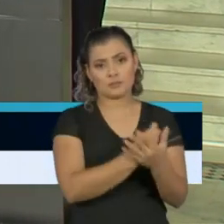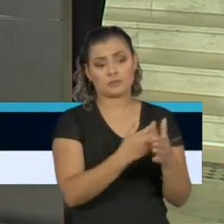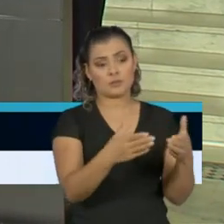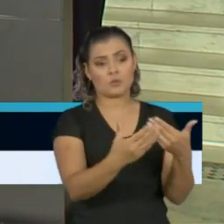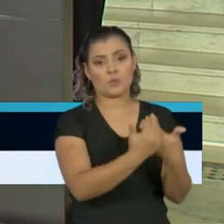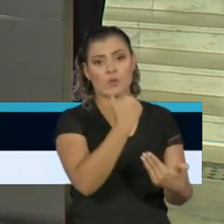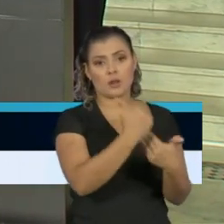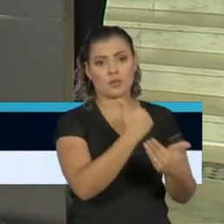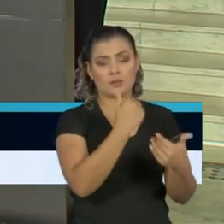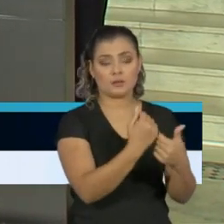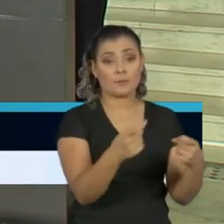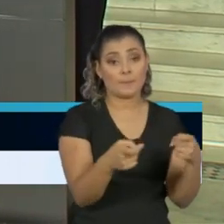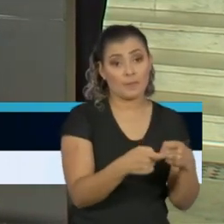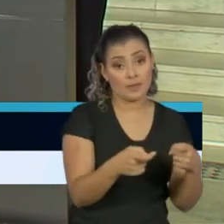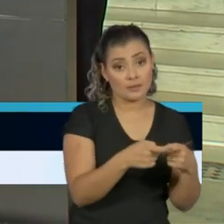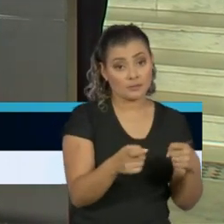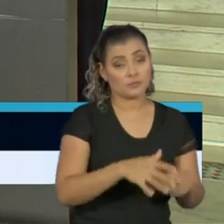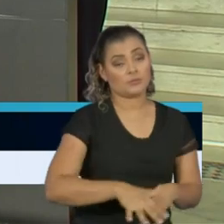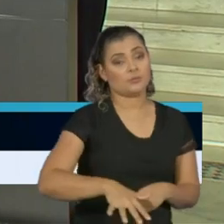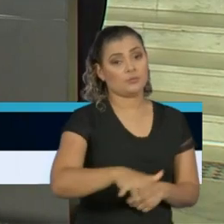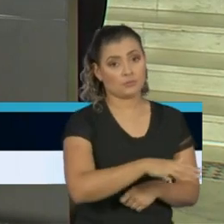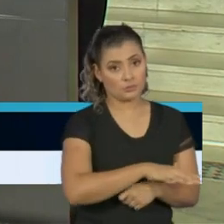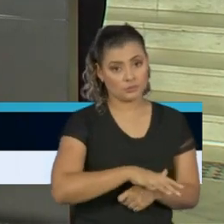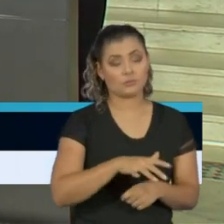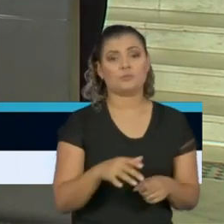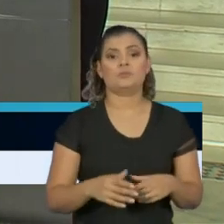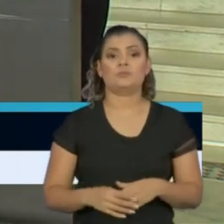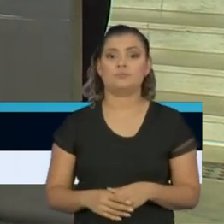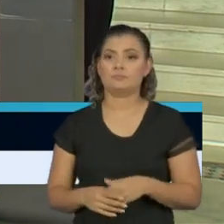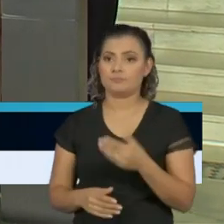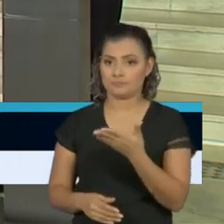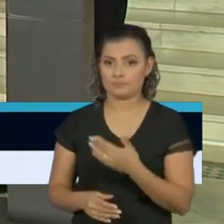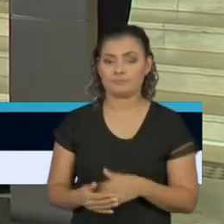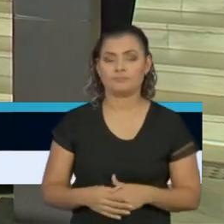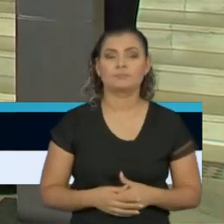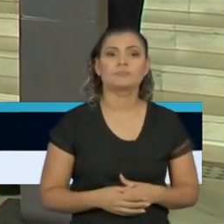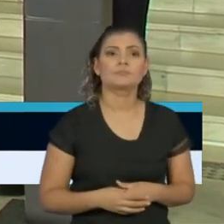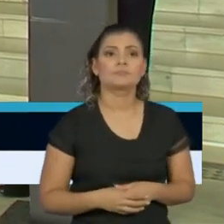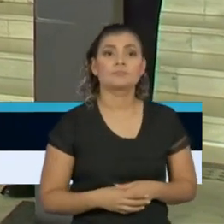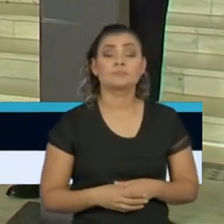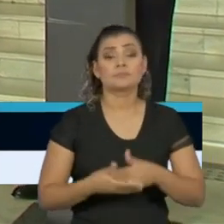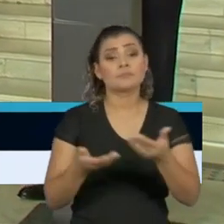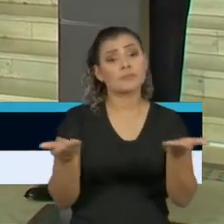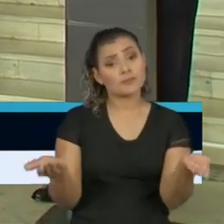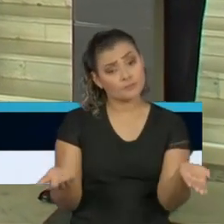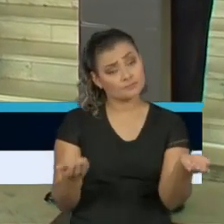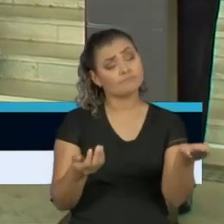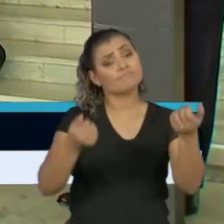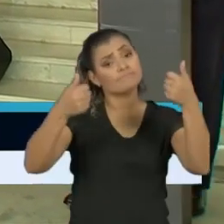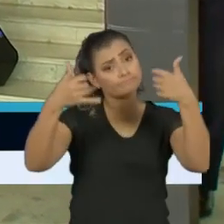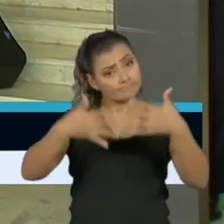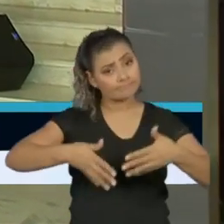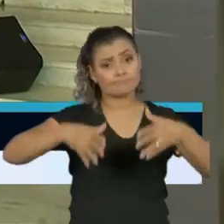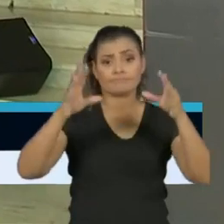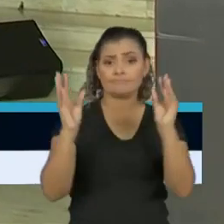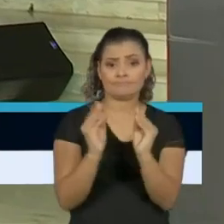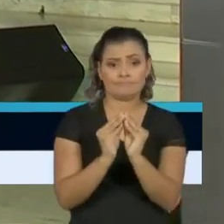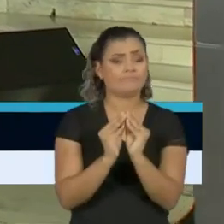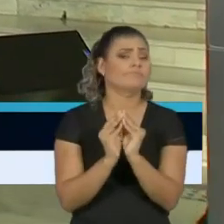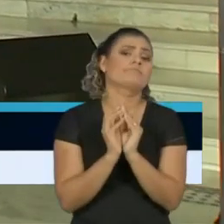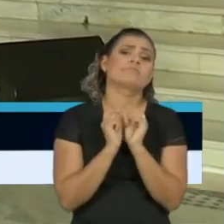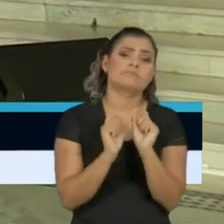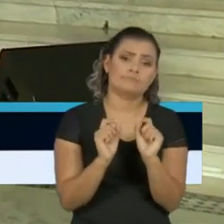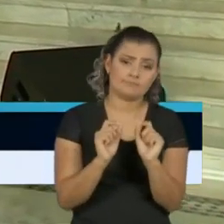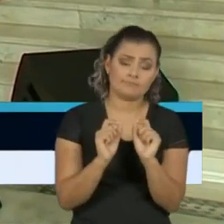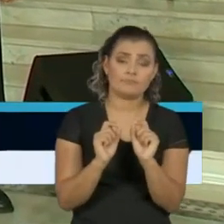nas manifestações da medicina e da ciência. Dr. Davi Wipe. Eu vou repetir a resposta. Nós